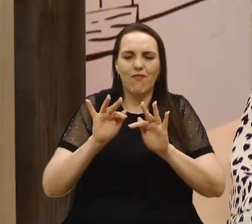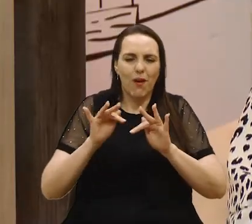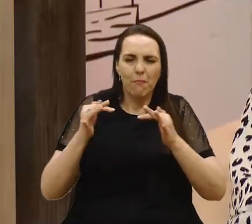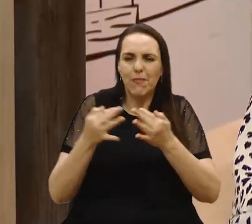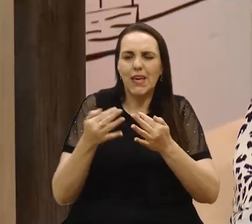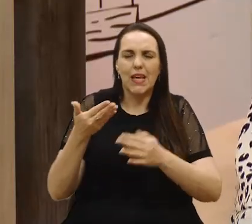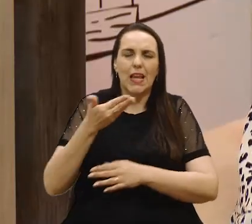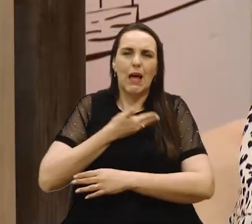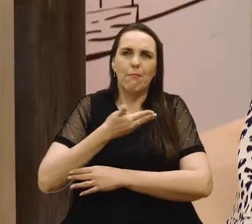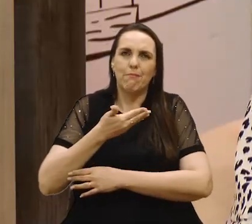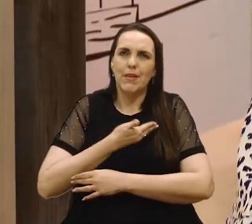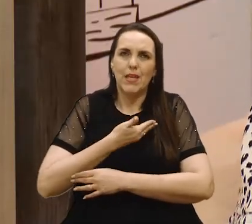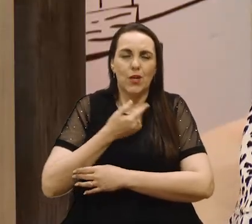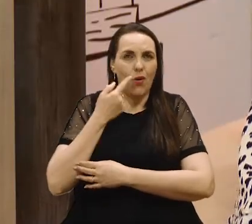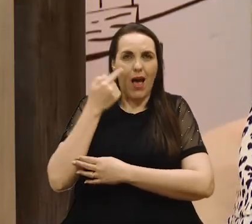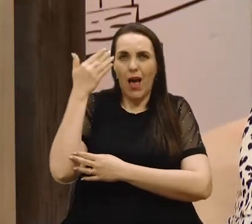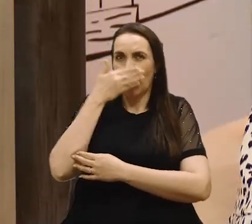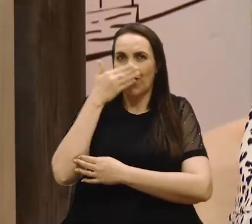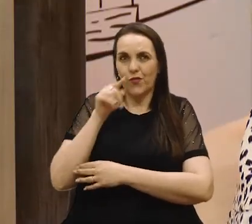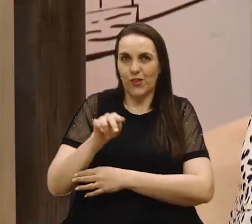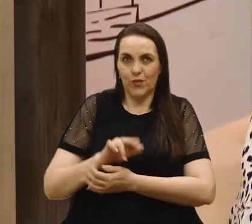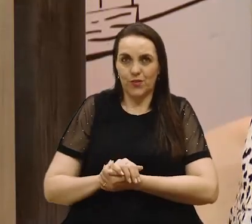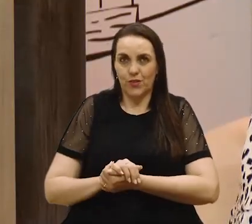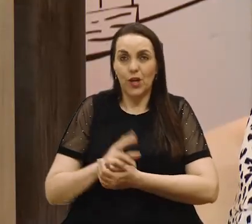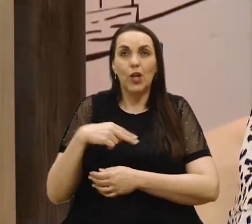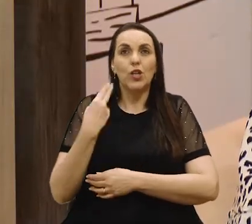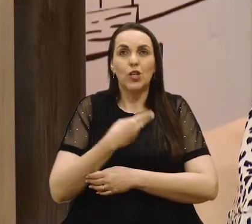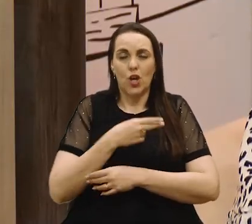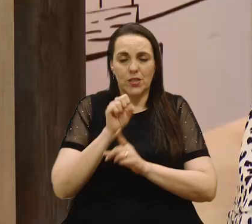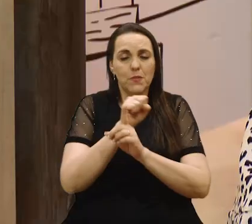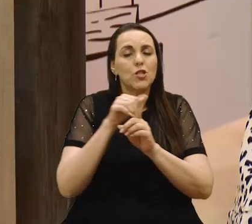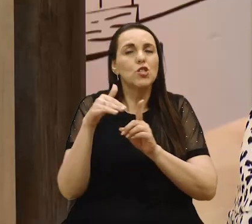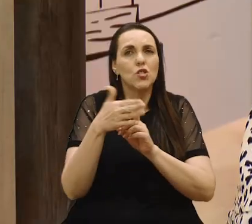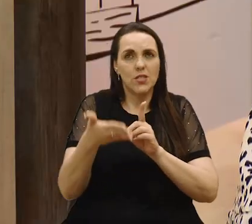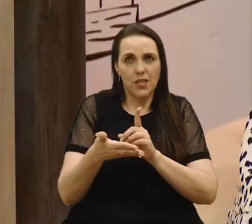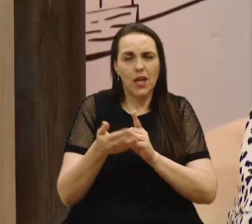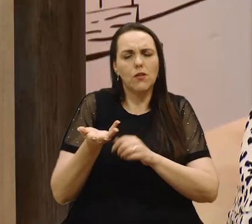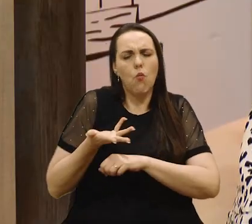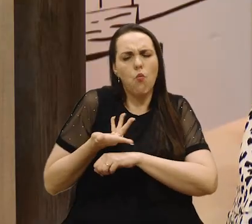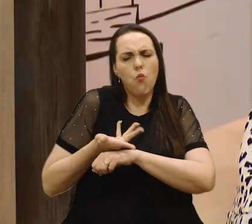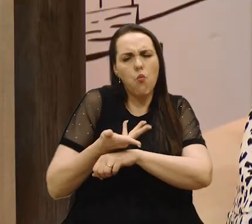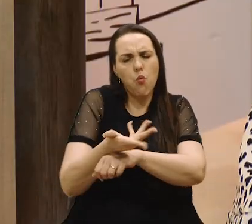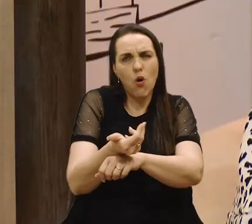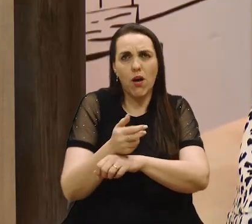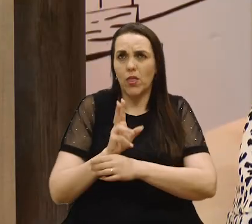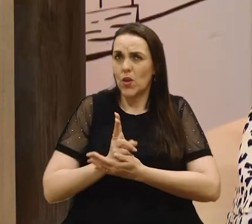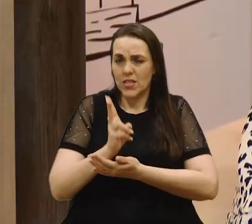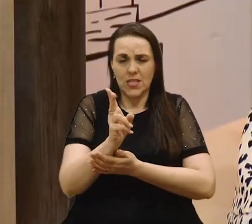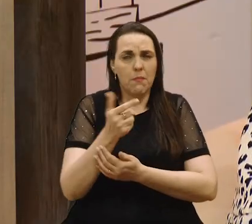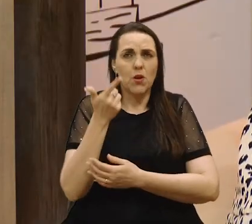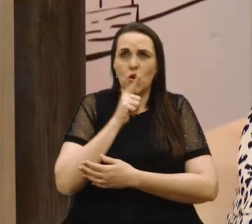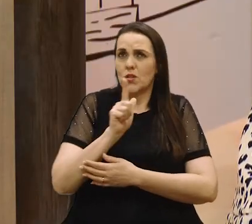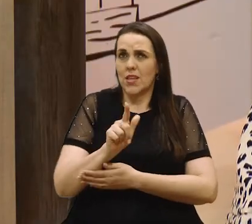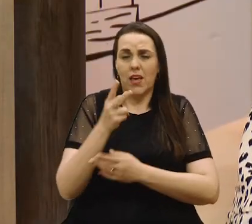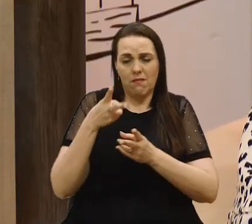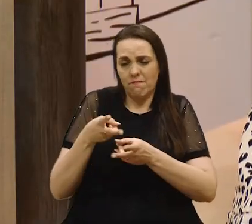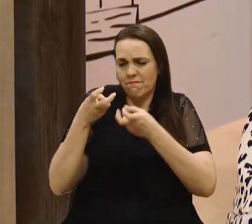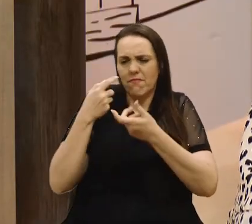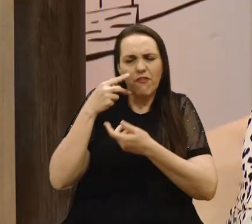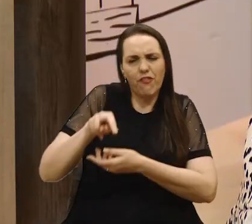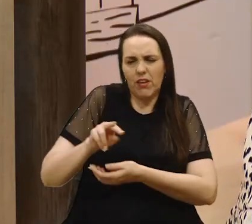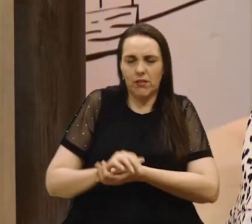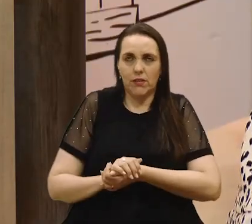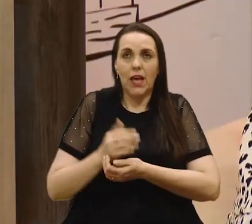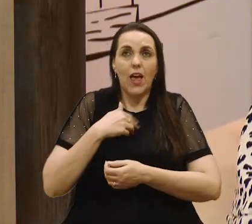culpar família, amigos, não viu. Nós estamos numa sociedade de velocidade, nem sempre a gente consegue